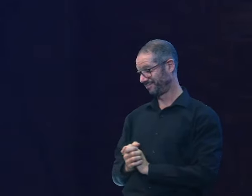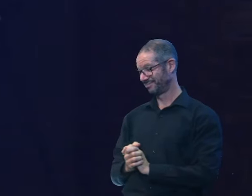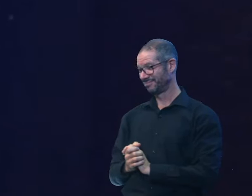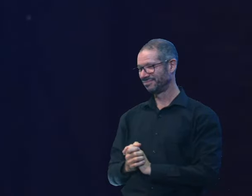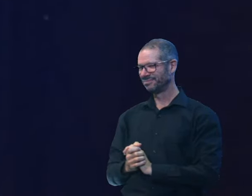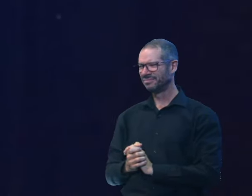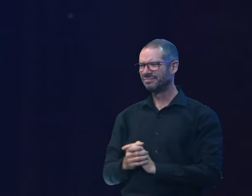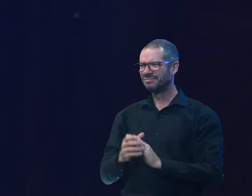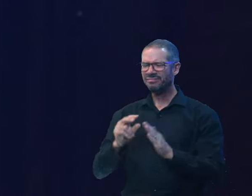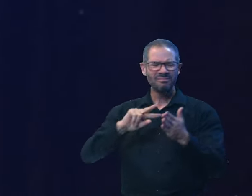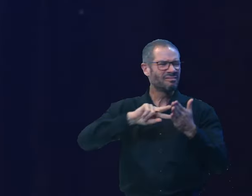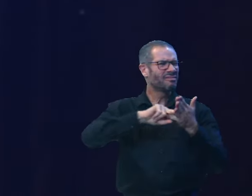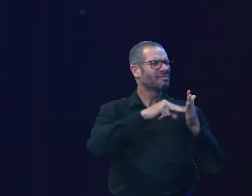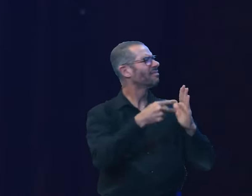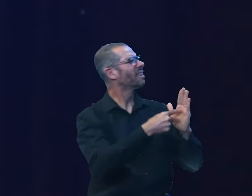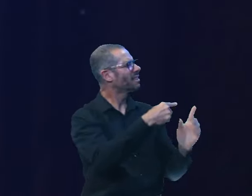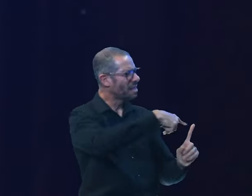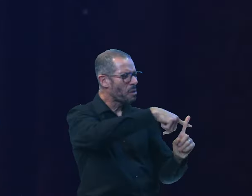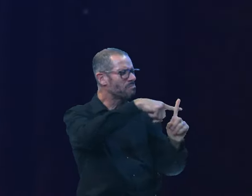O que é cemitério?